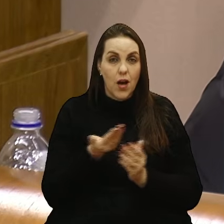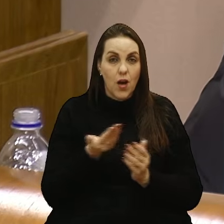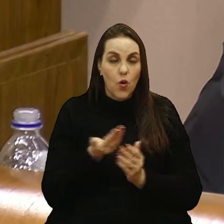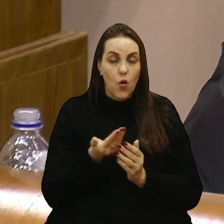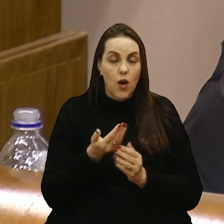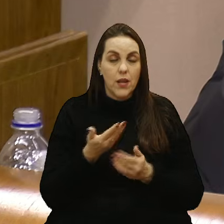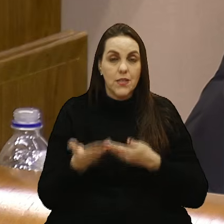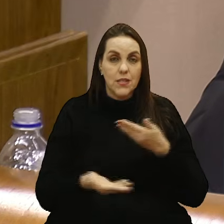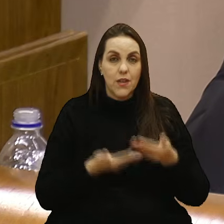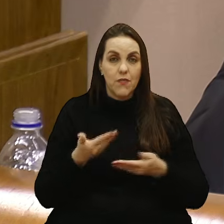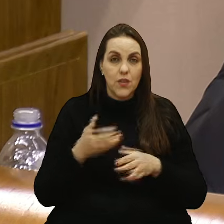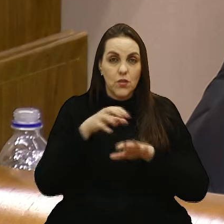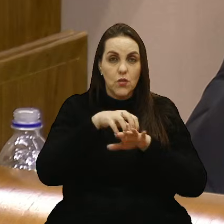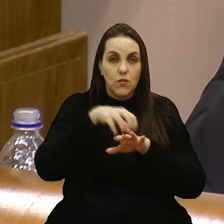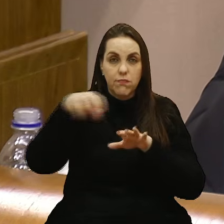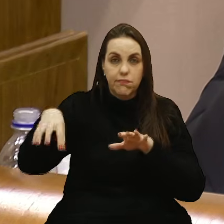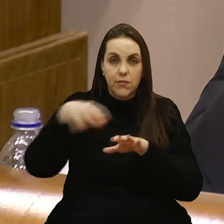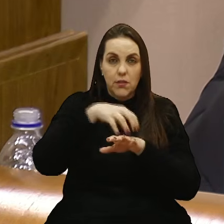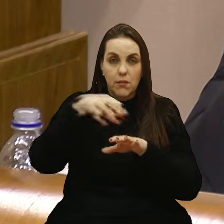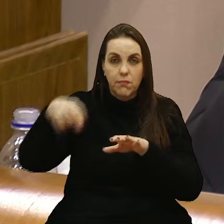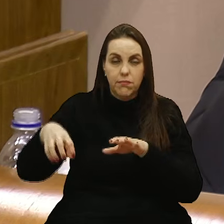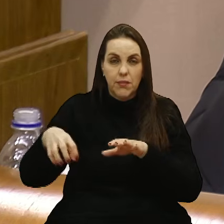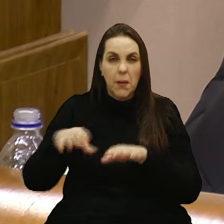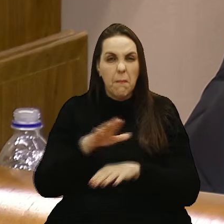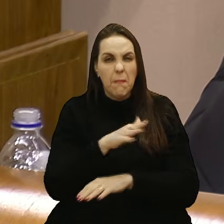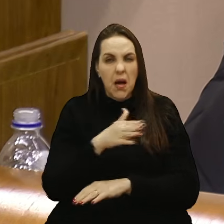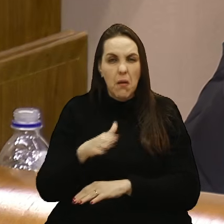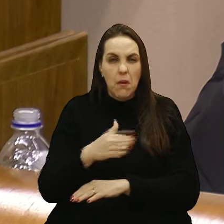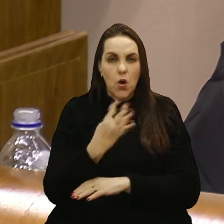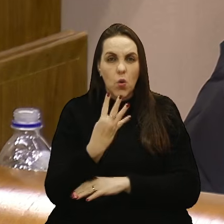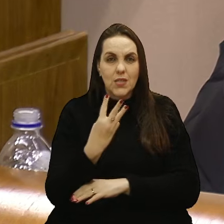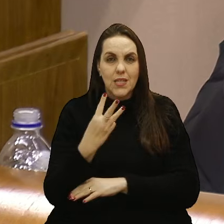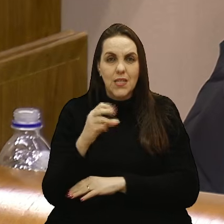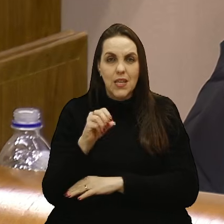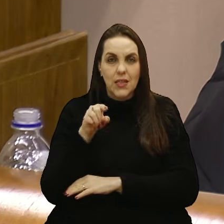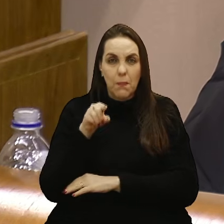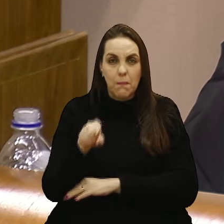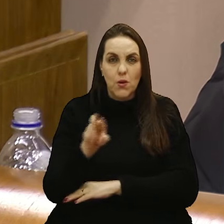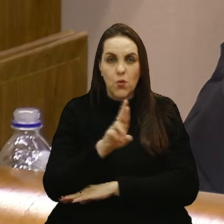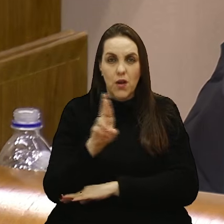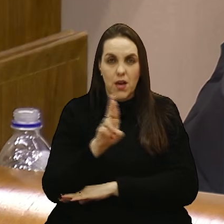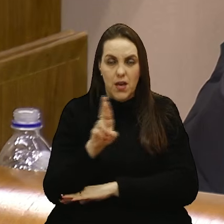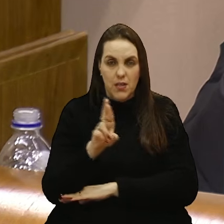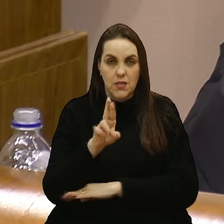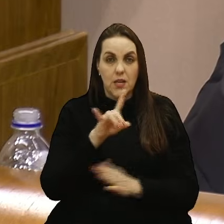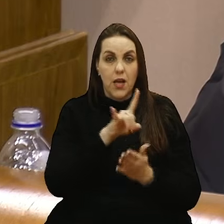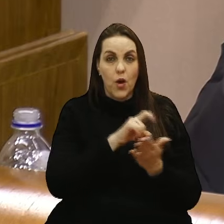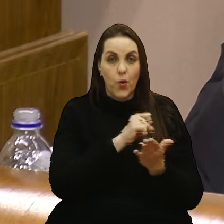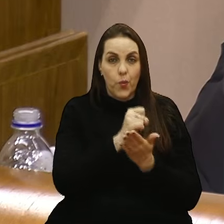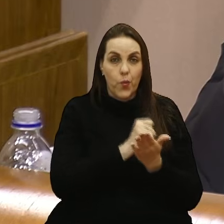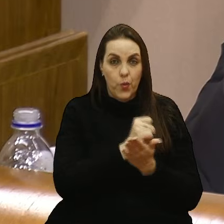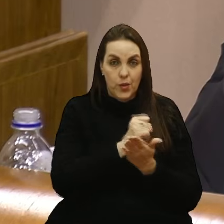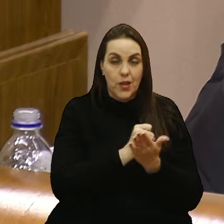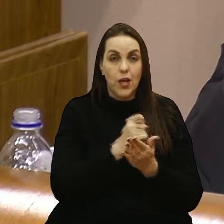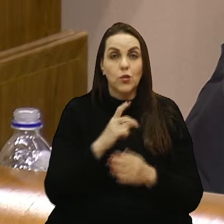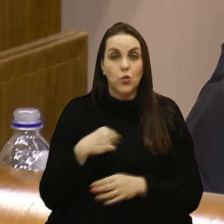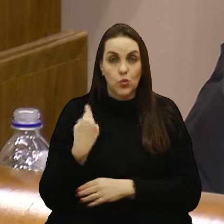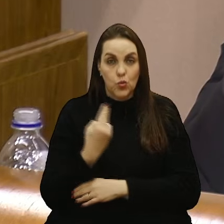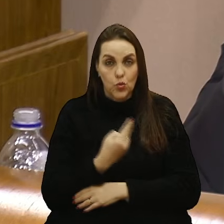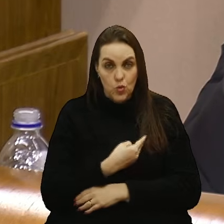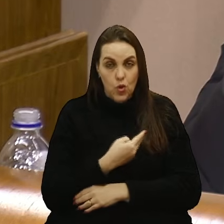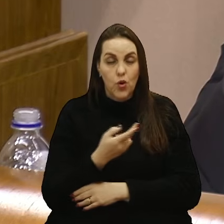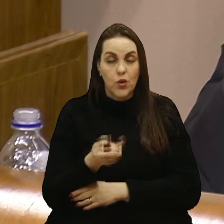transbordo. Em média, R$ 430.000. Isto também, como é um contrato que nós recebemos